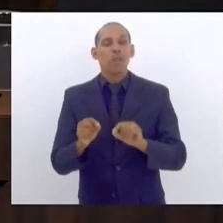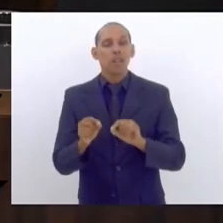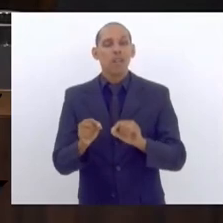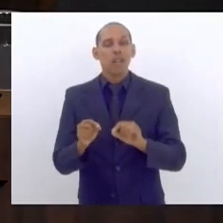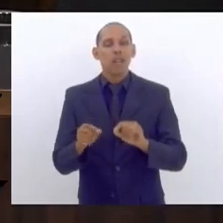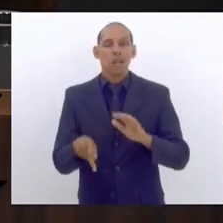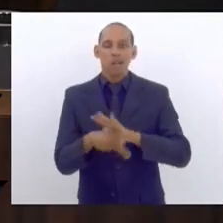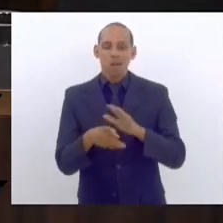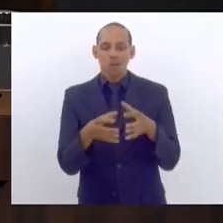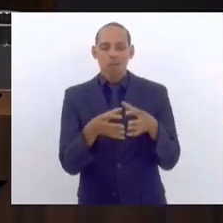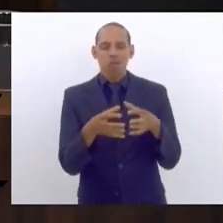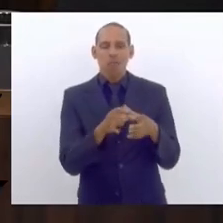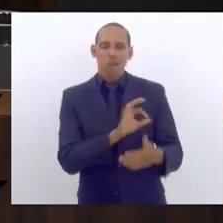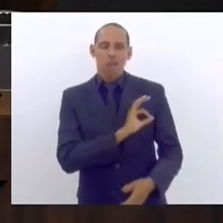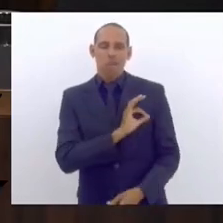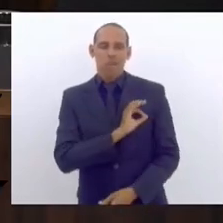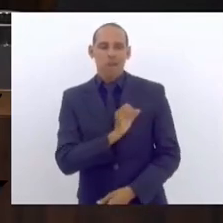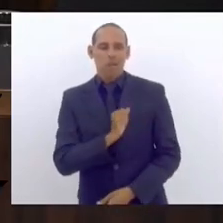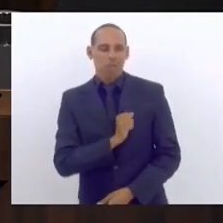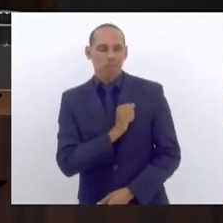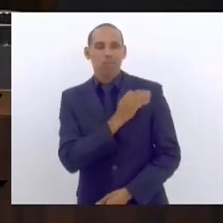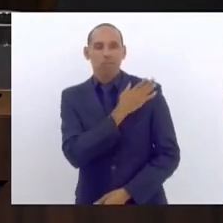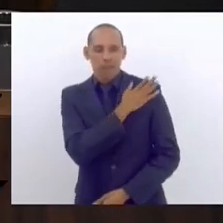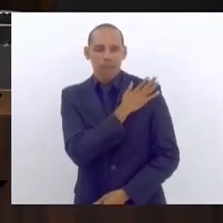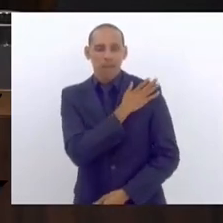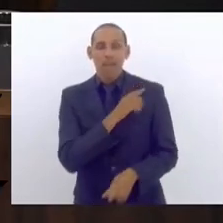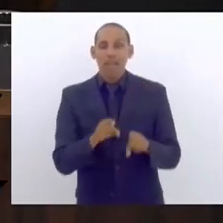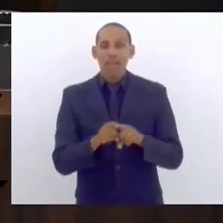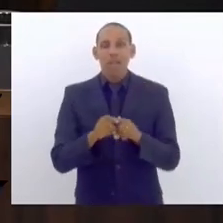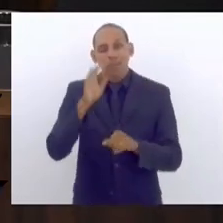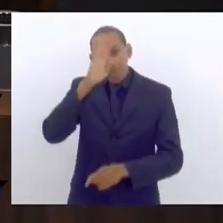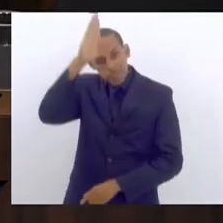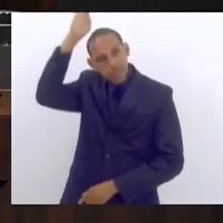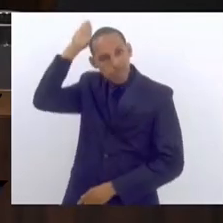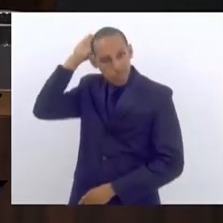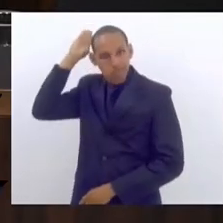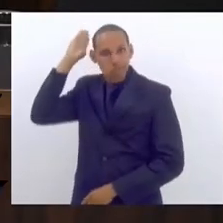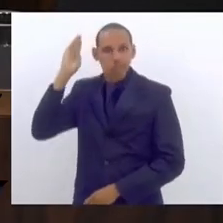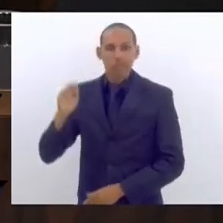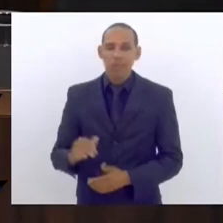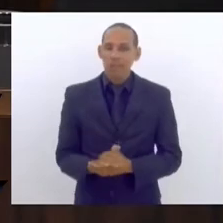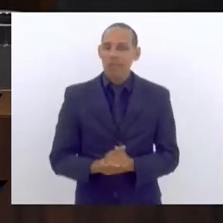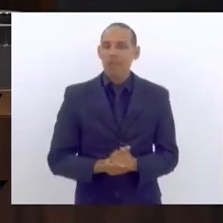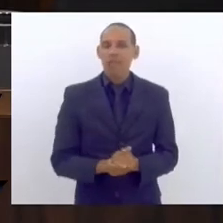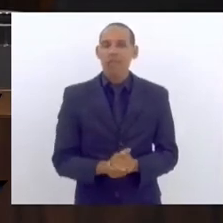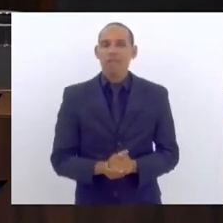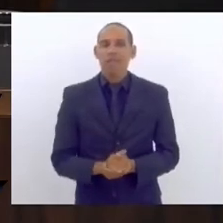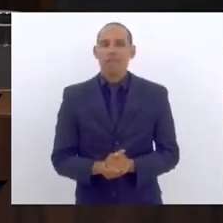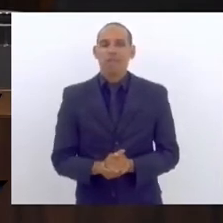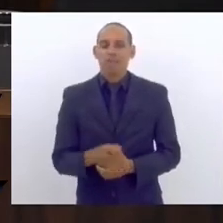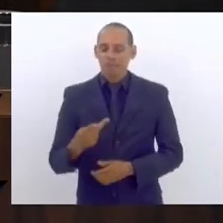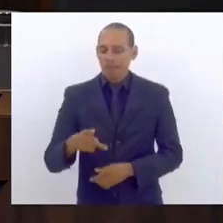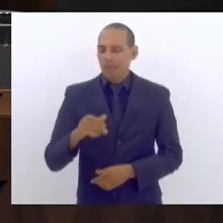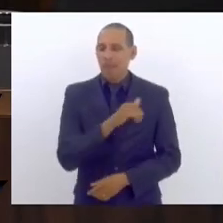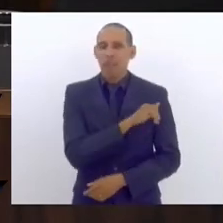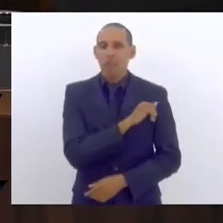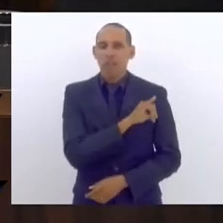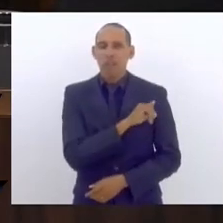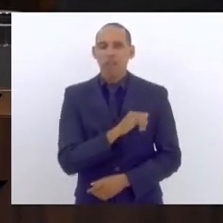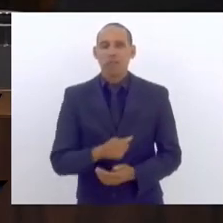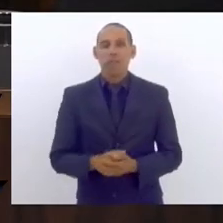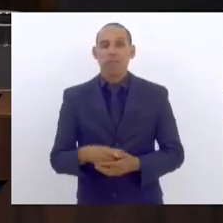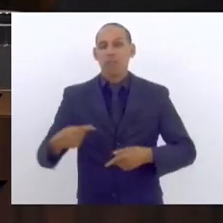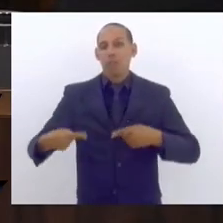Polícia Militar do estado do Rio de Janeiro e do Corpo de Bombeiros Militar do estado do Rio de Janeiro e da outras providências.